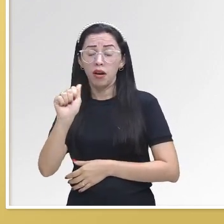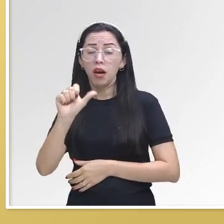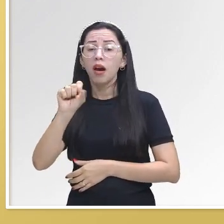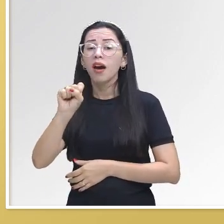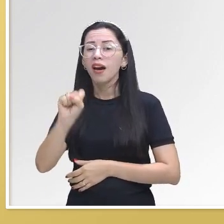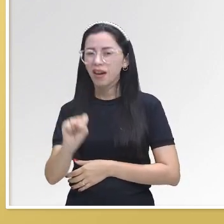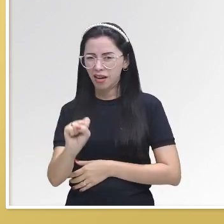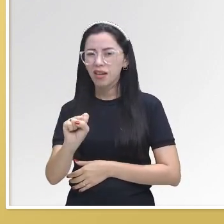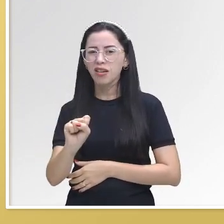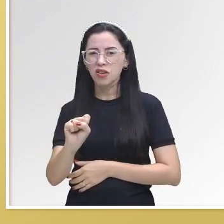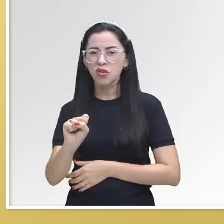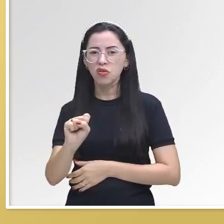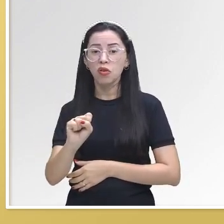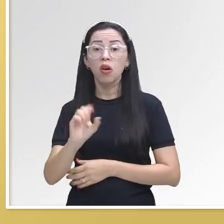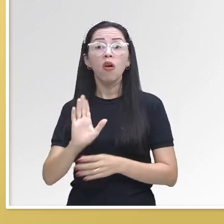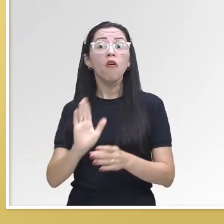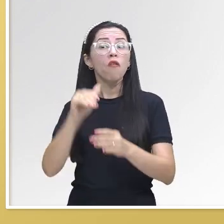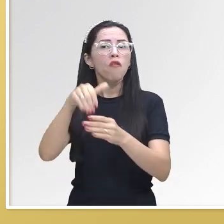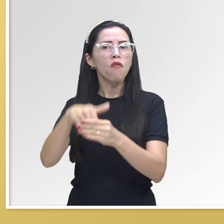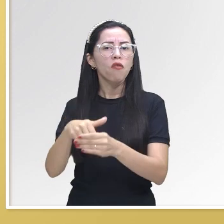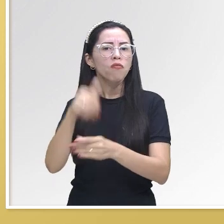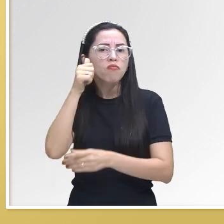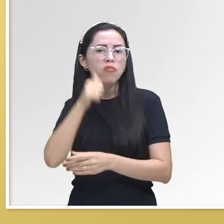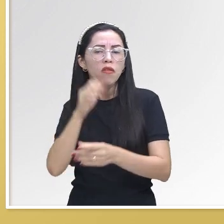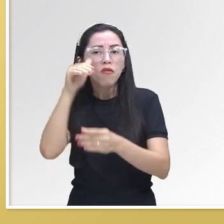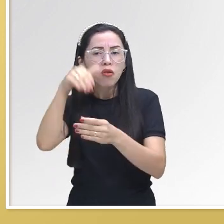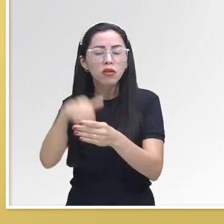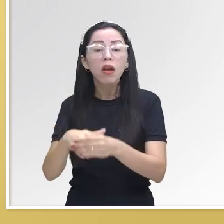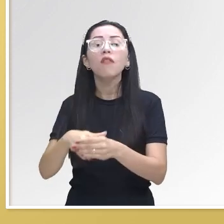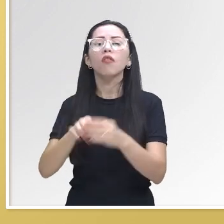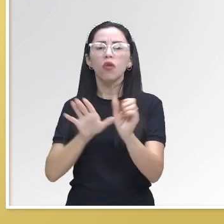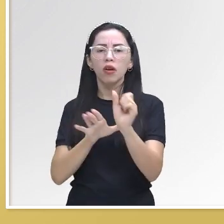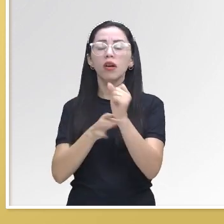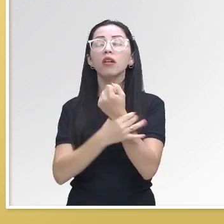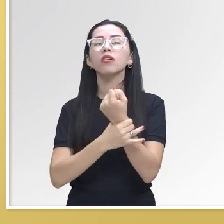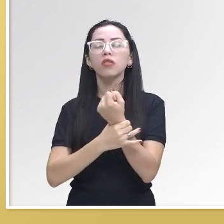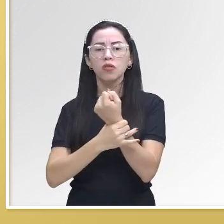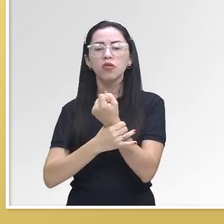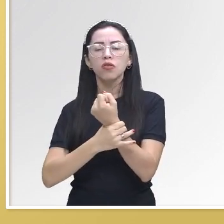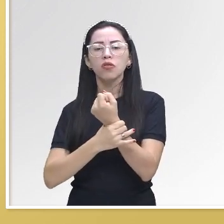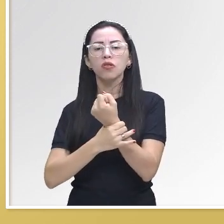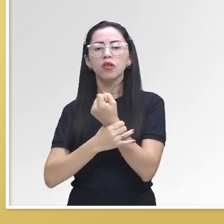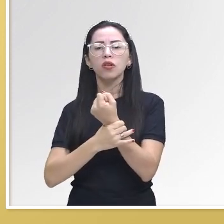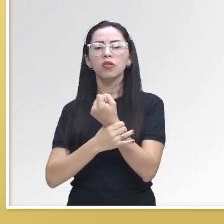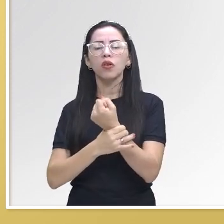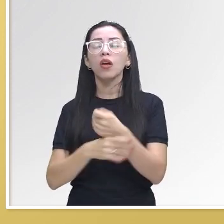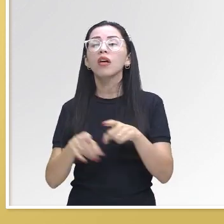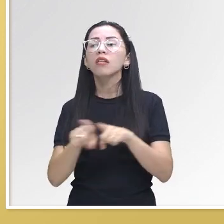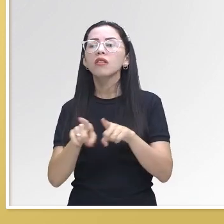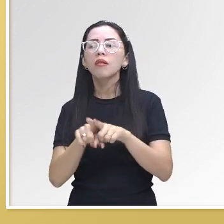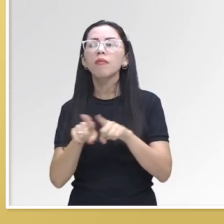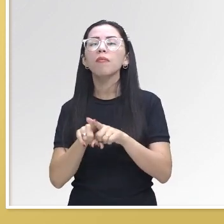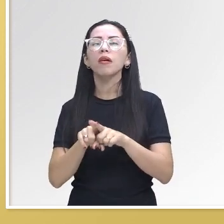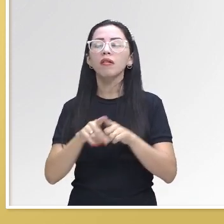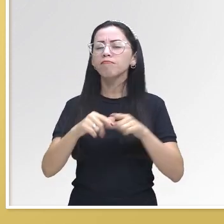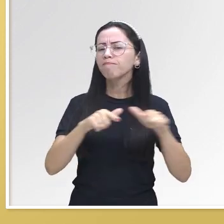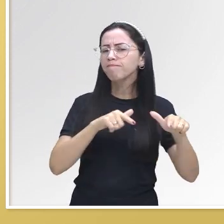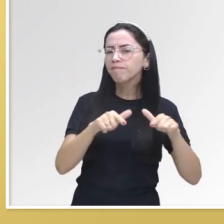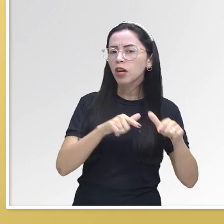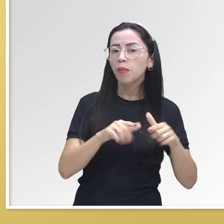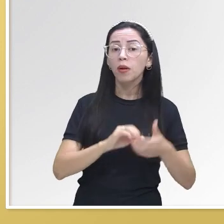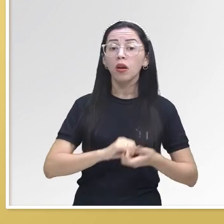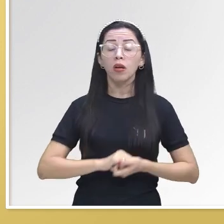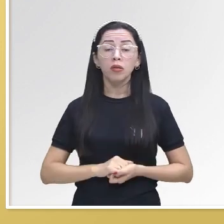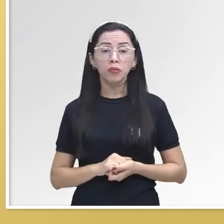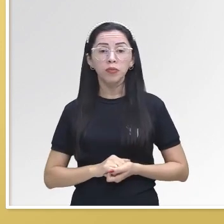femininos foram garantidos. Entretanto, mecanismo de controle da classe trabalhadora pelo Estado. Golpe